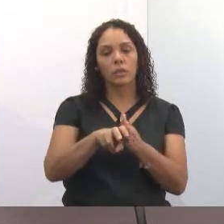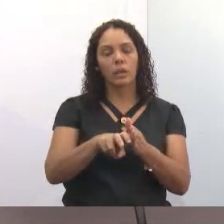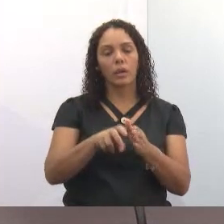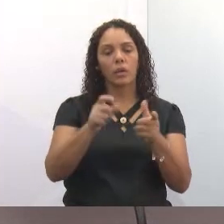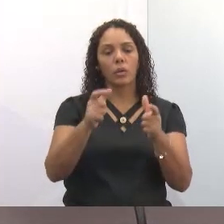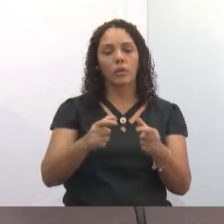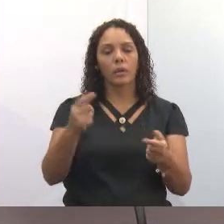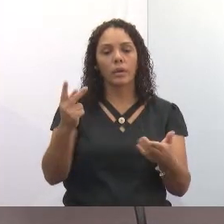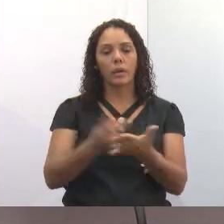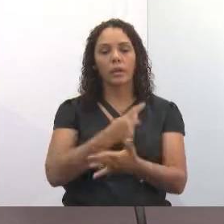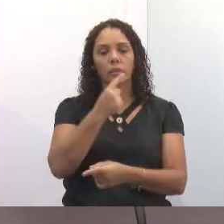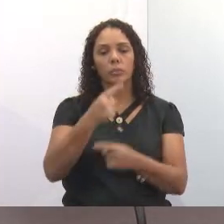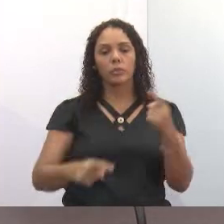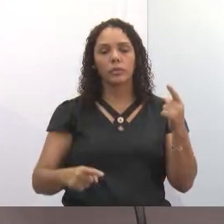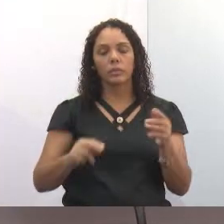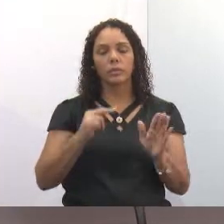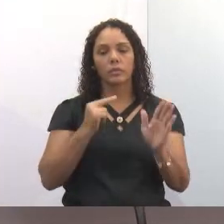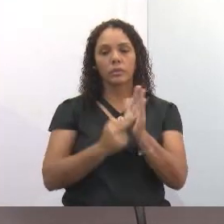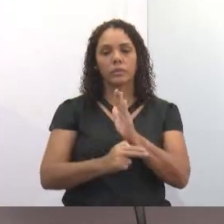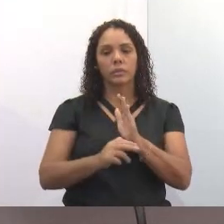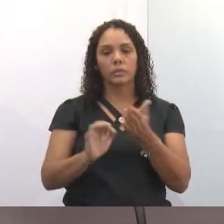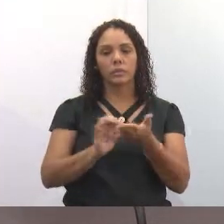Assinado, Edilson Guedes da Silva.